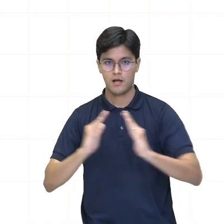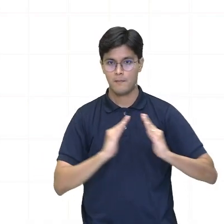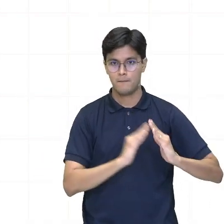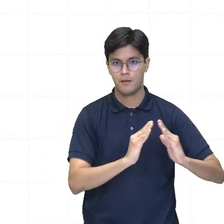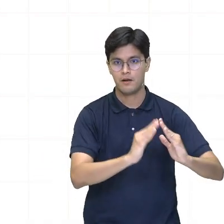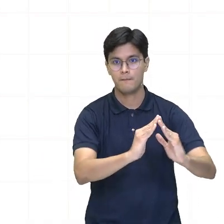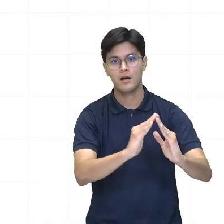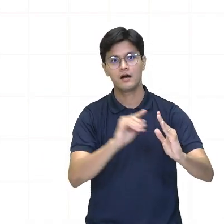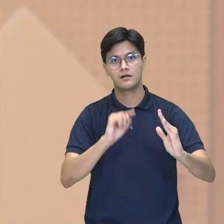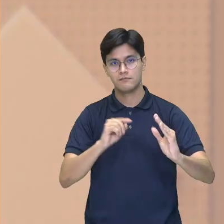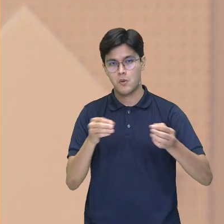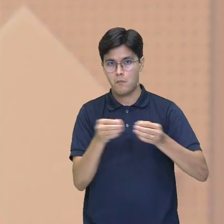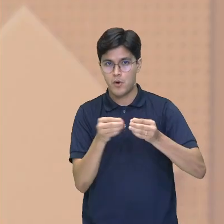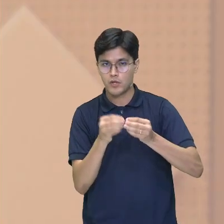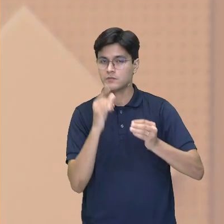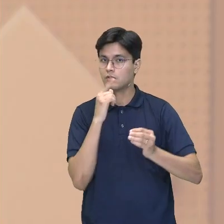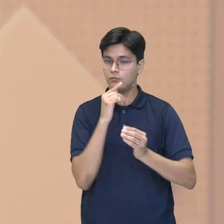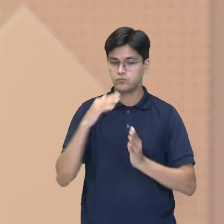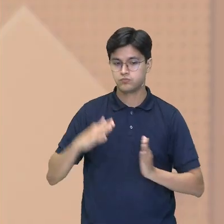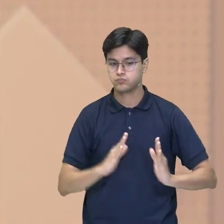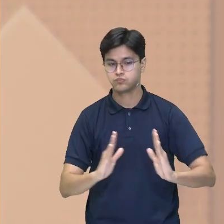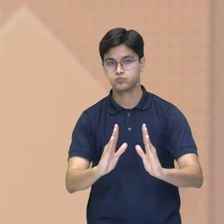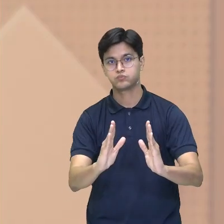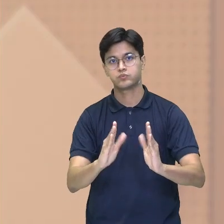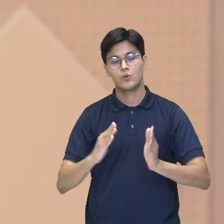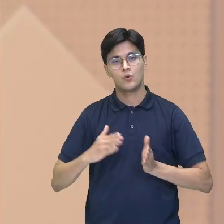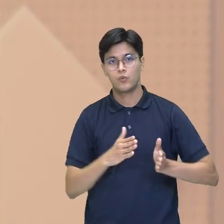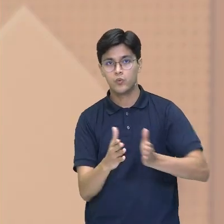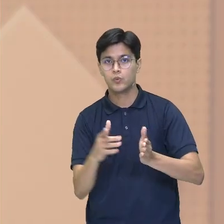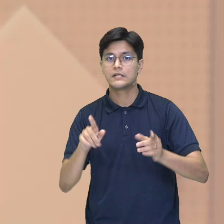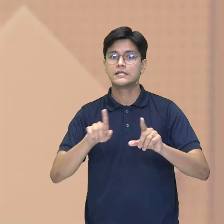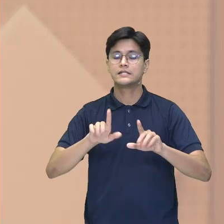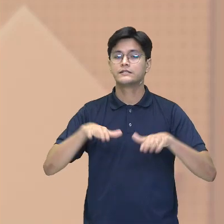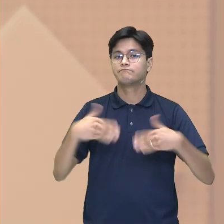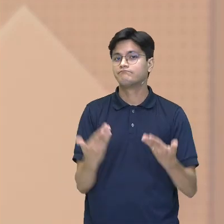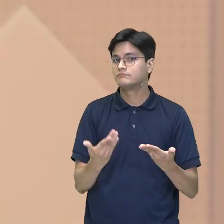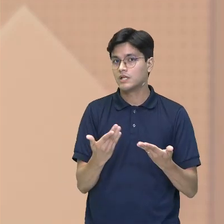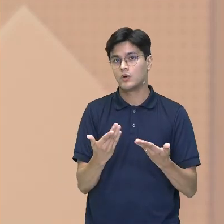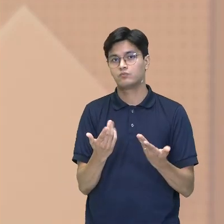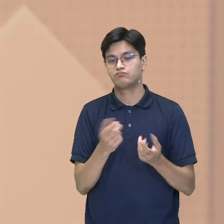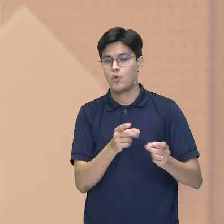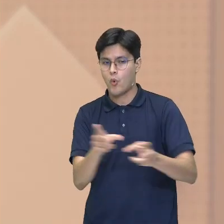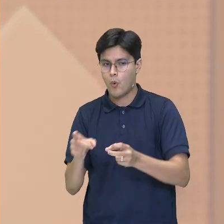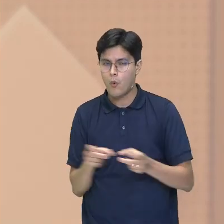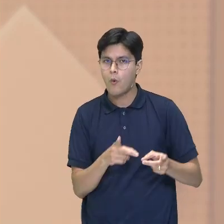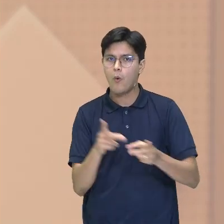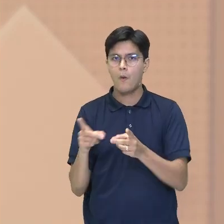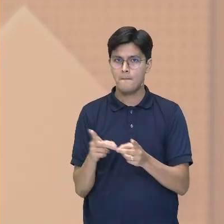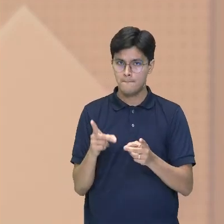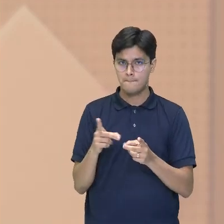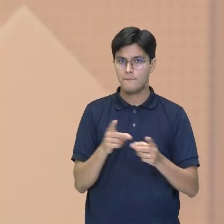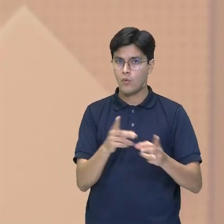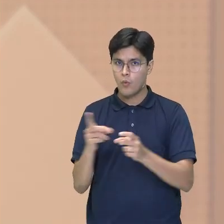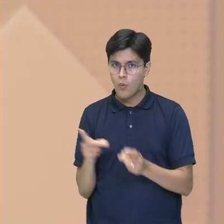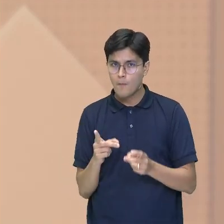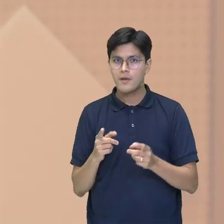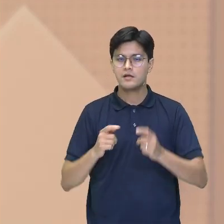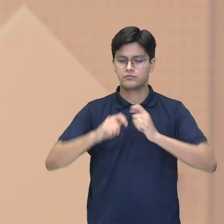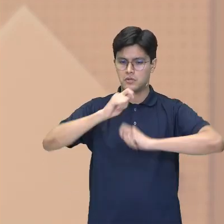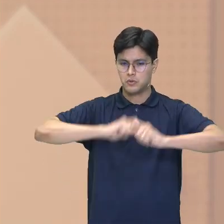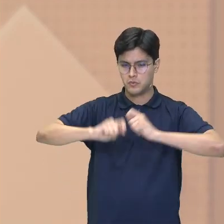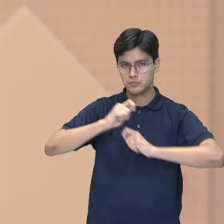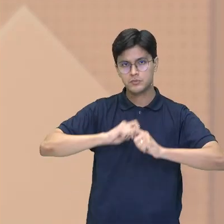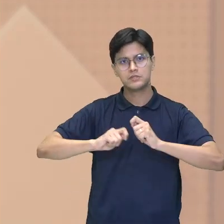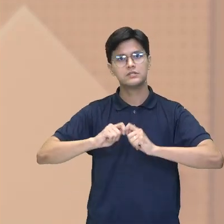um comércio dinâmico entre esses povos. Então, eles acabam produzindo uma economia de subsistência,